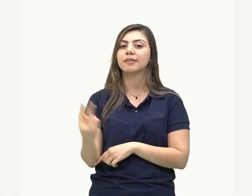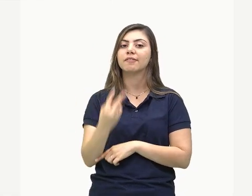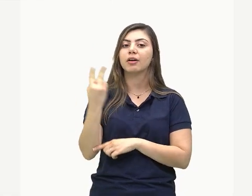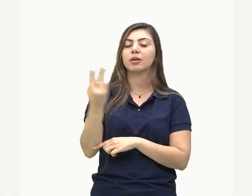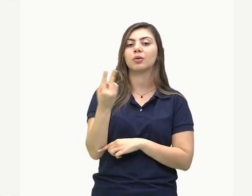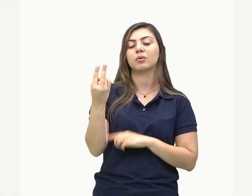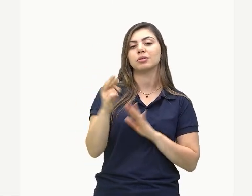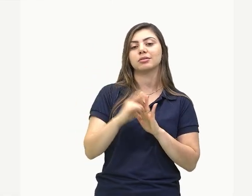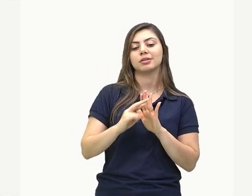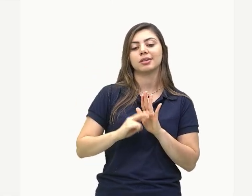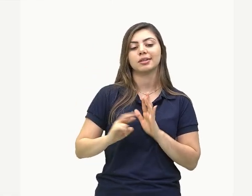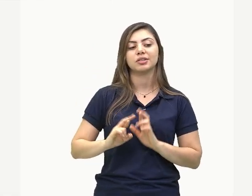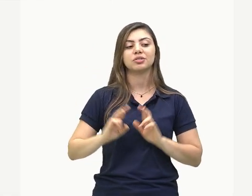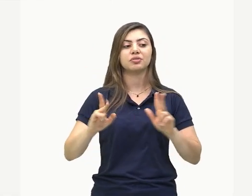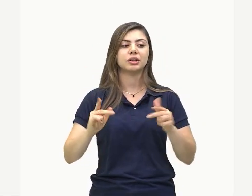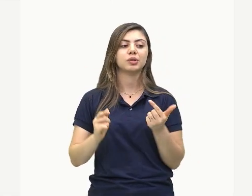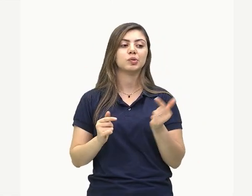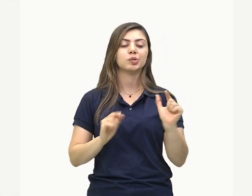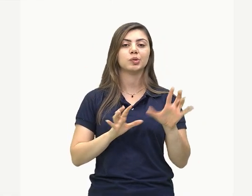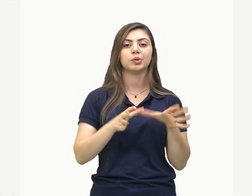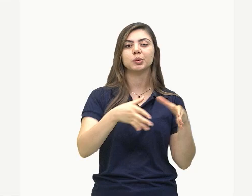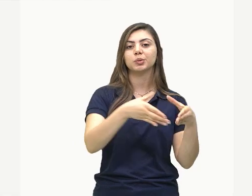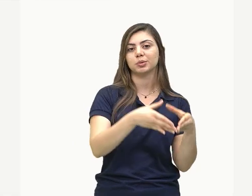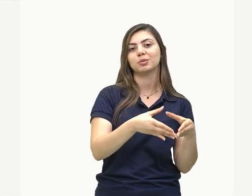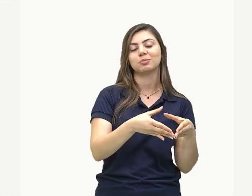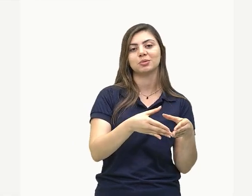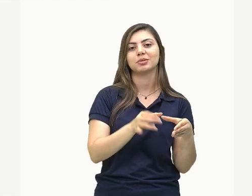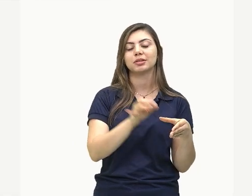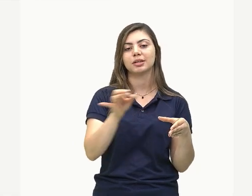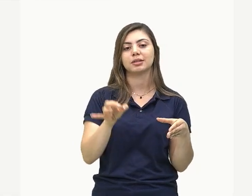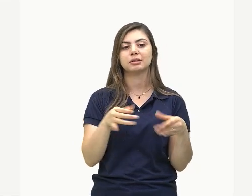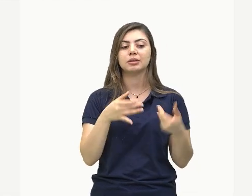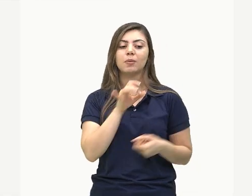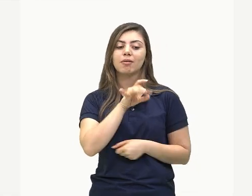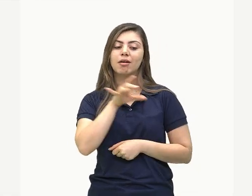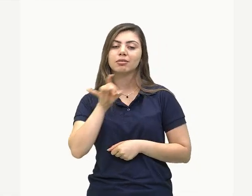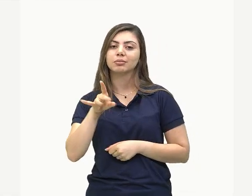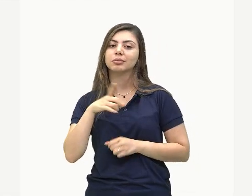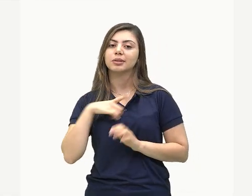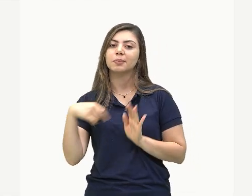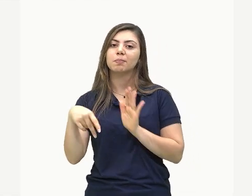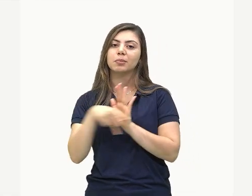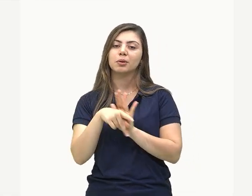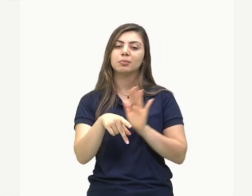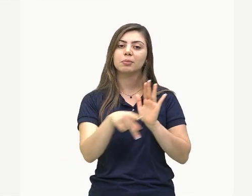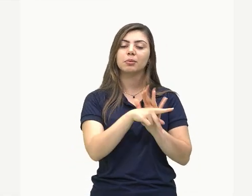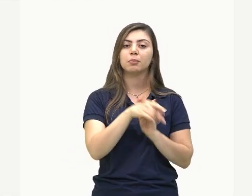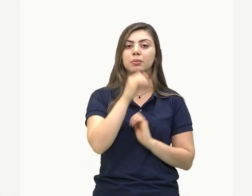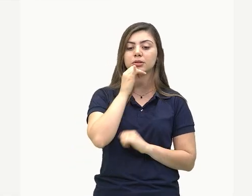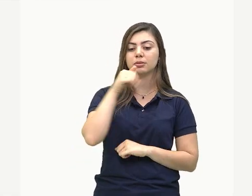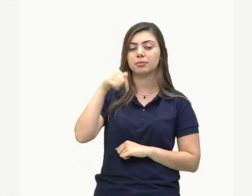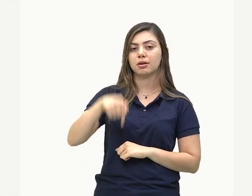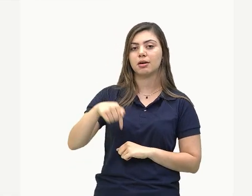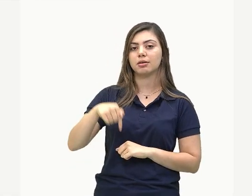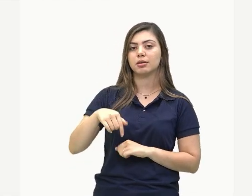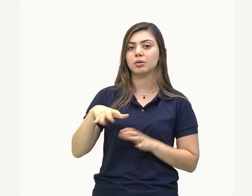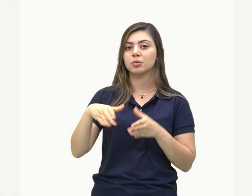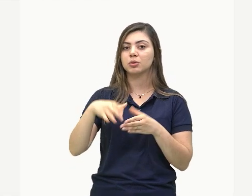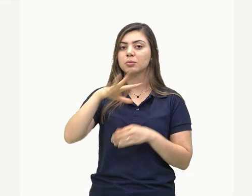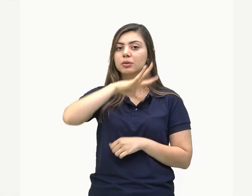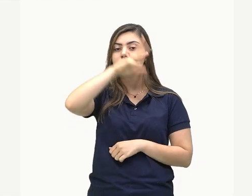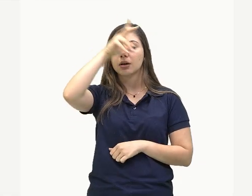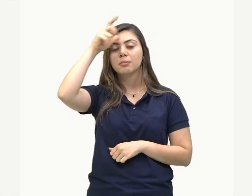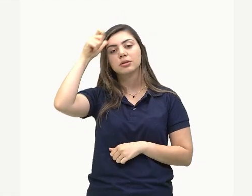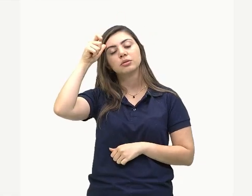que são diferentes de uma comunidade para outra. De repente, o que vale para nós amazonenses pode não